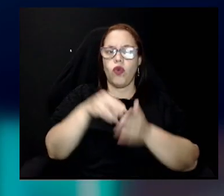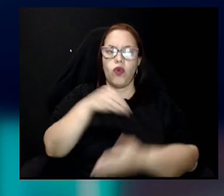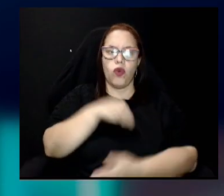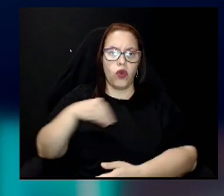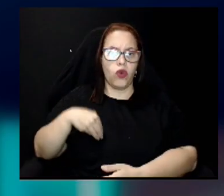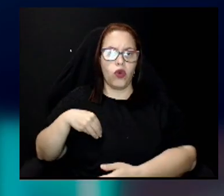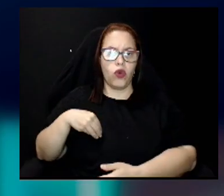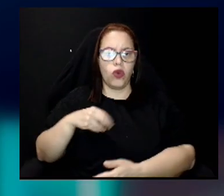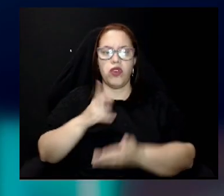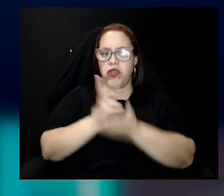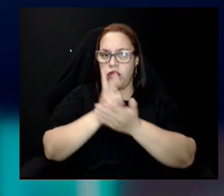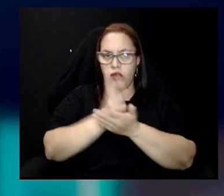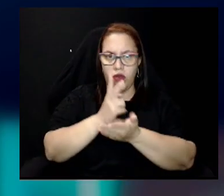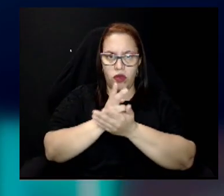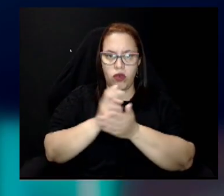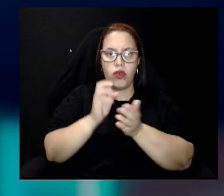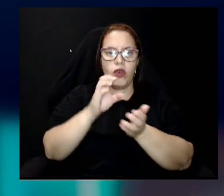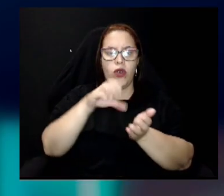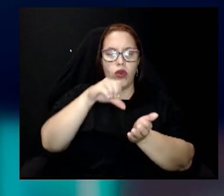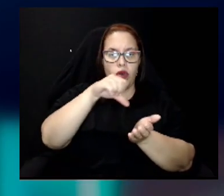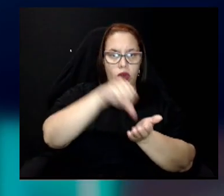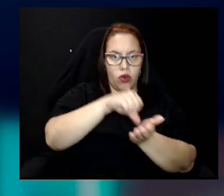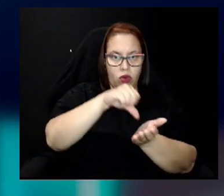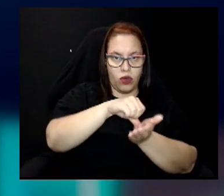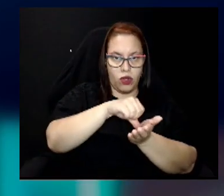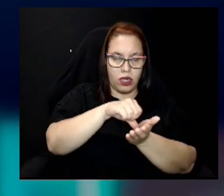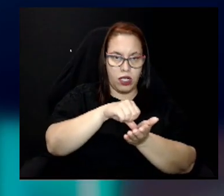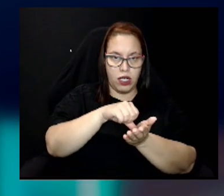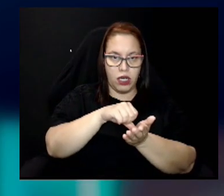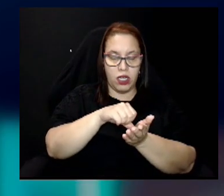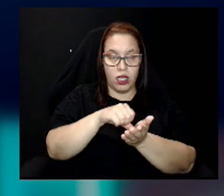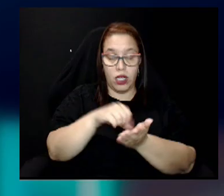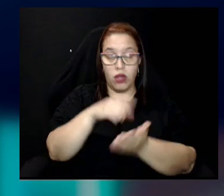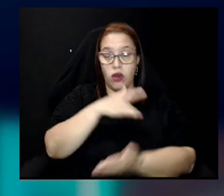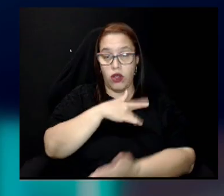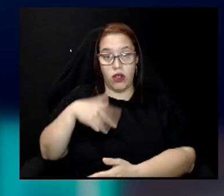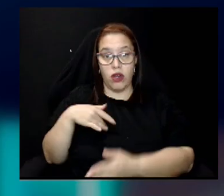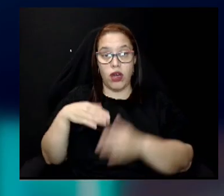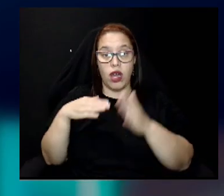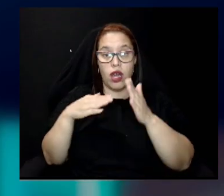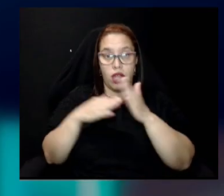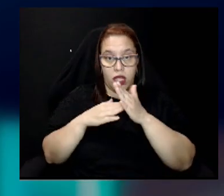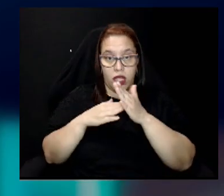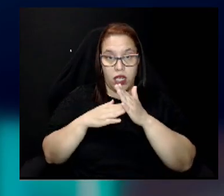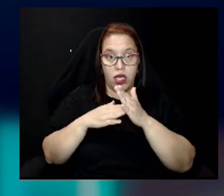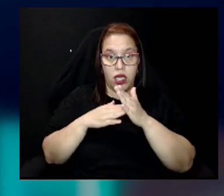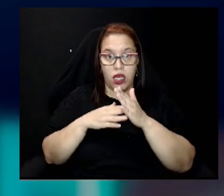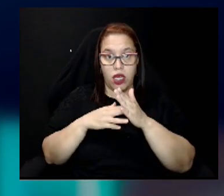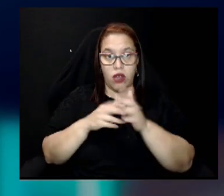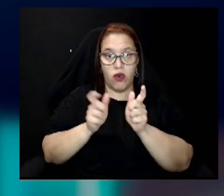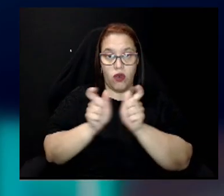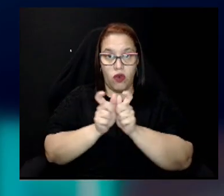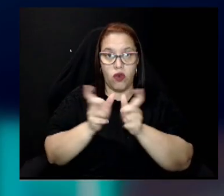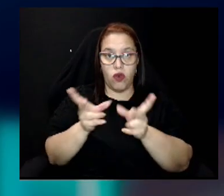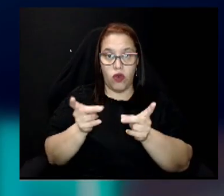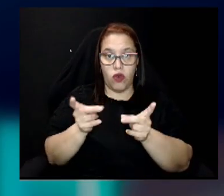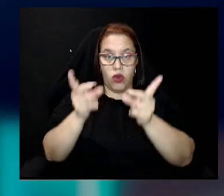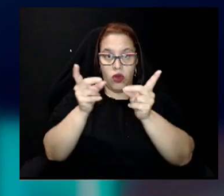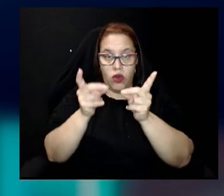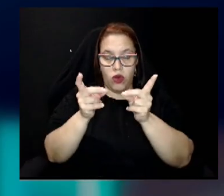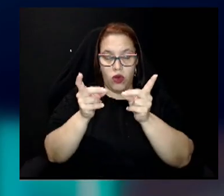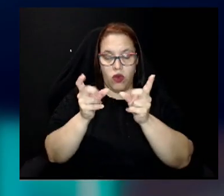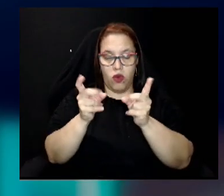no centro de saúde, no consultório do ginecologista geral, até o ginecologista especialista em cirurgias oncológicas e os